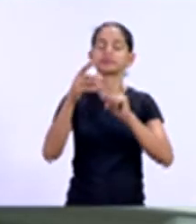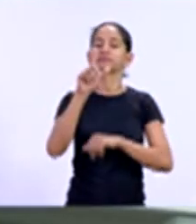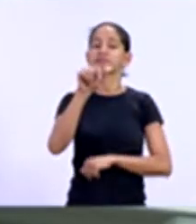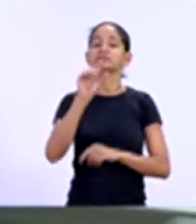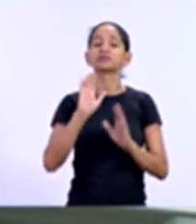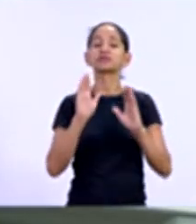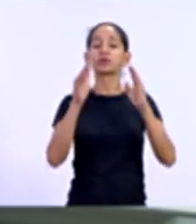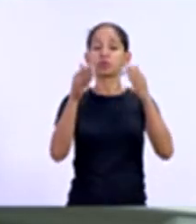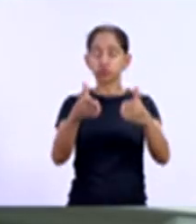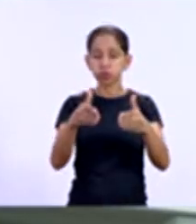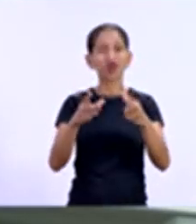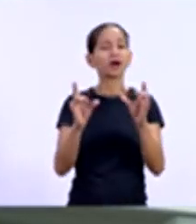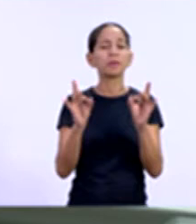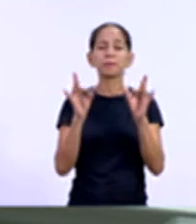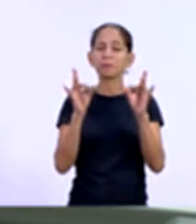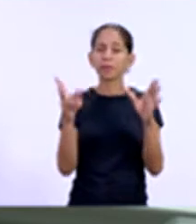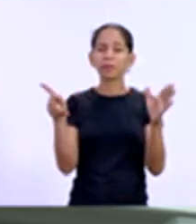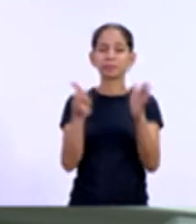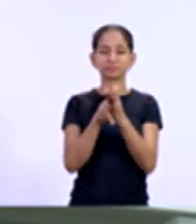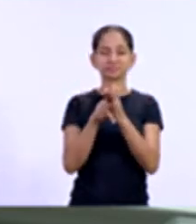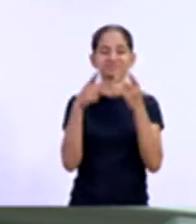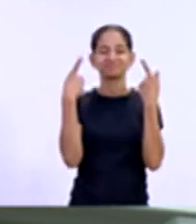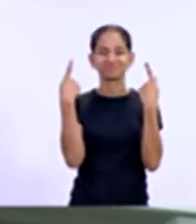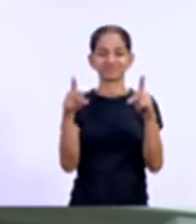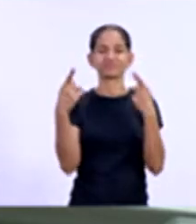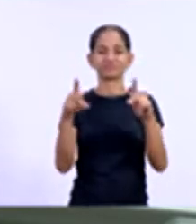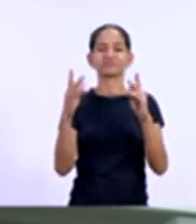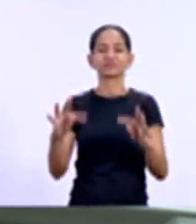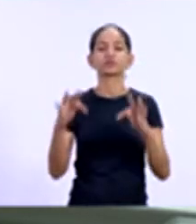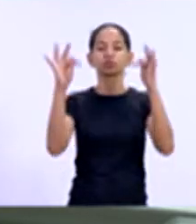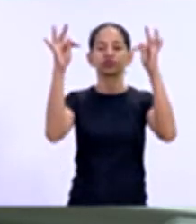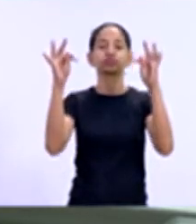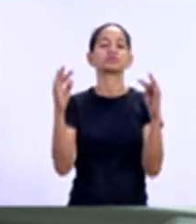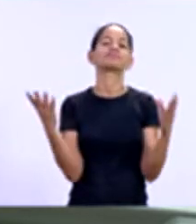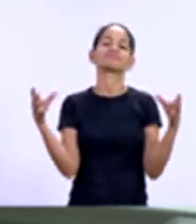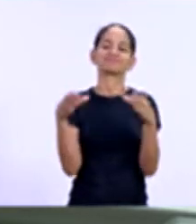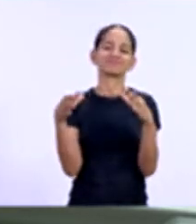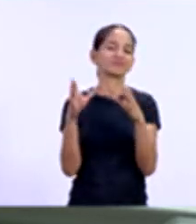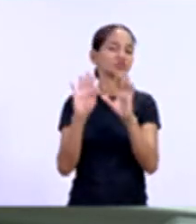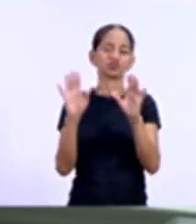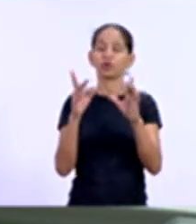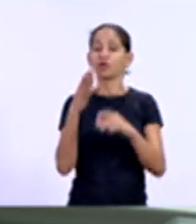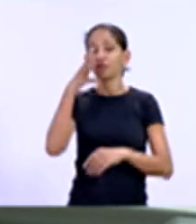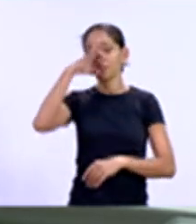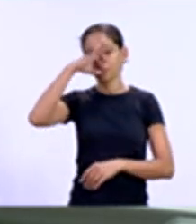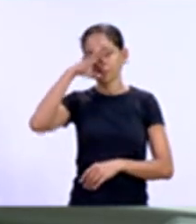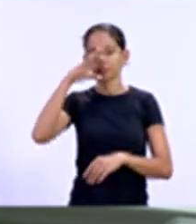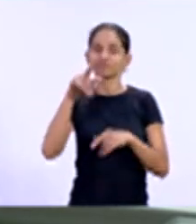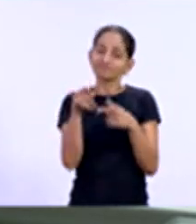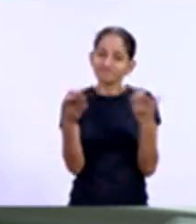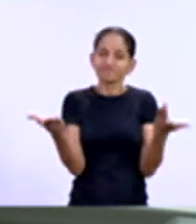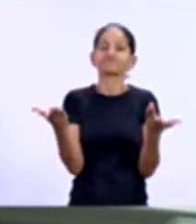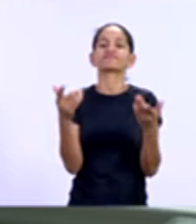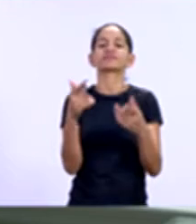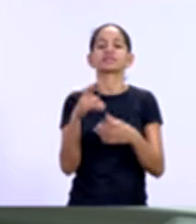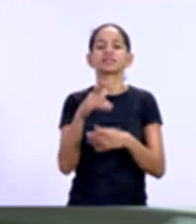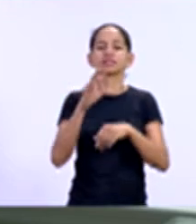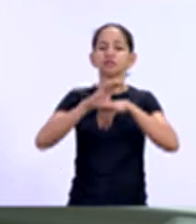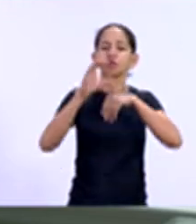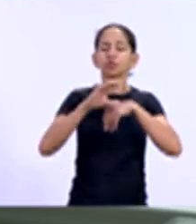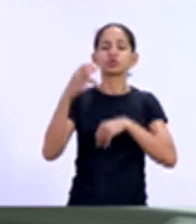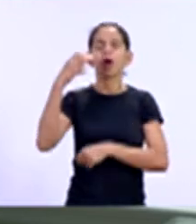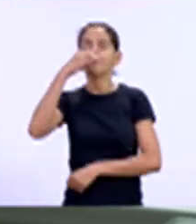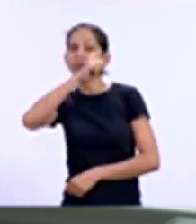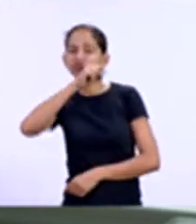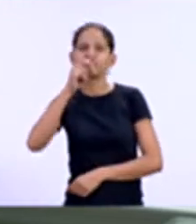nos recursos tecnológicos. Geralmente, ela é utilizada para cursos livres, cursos de curta